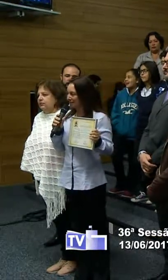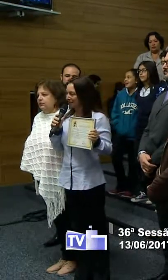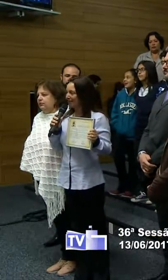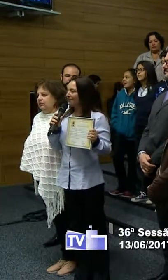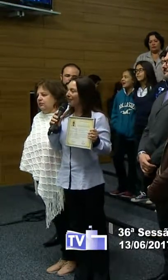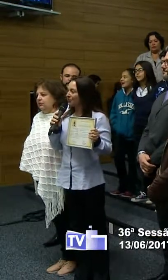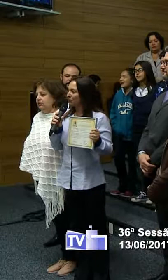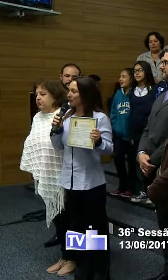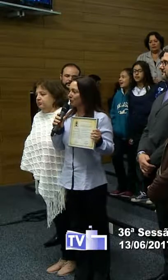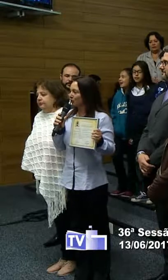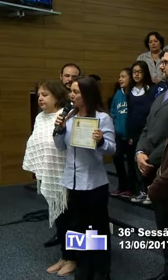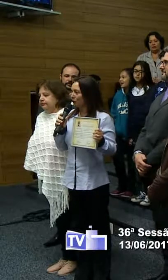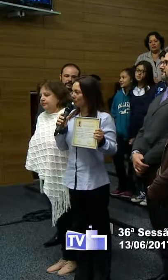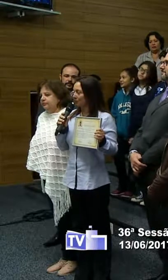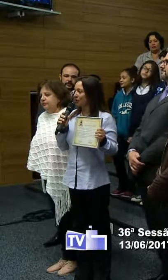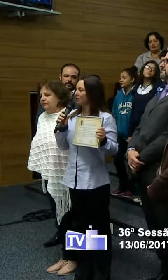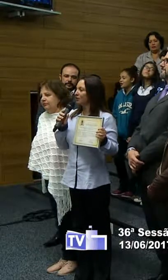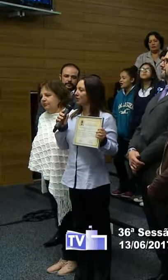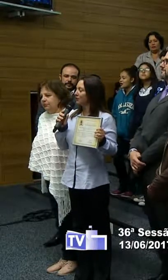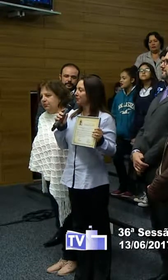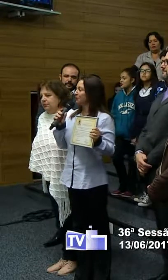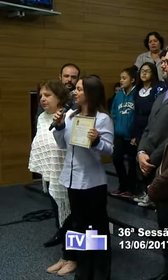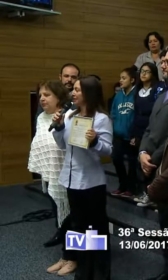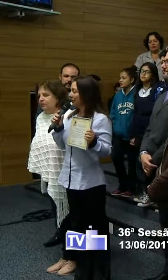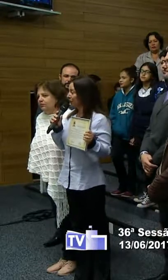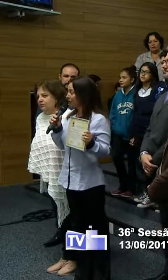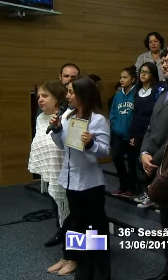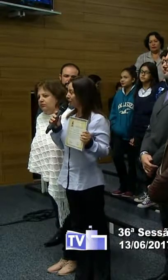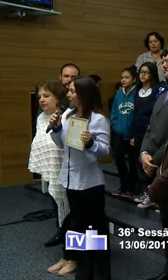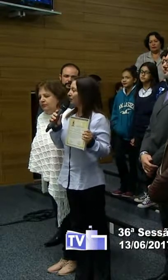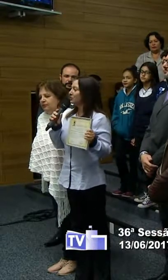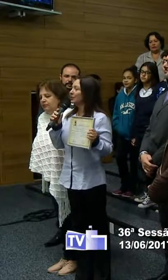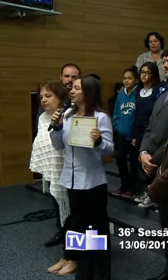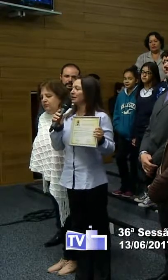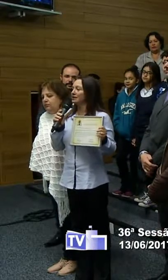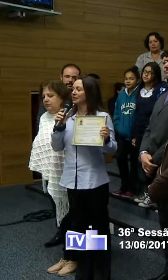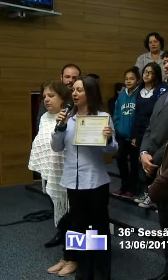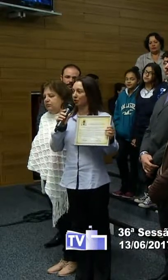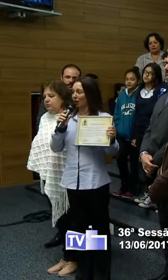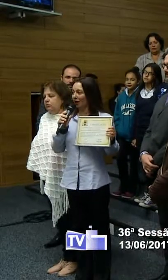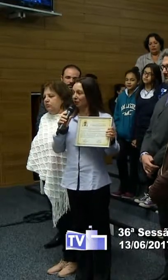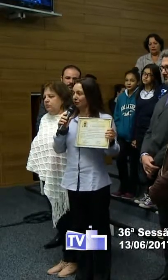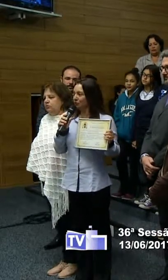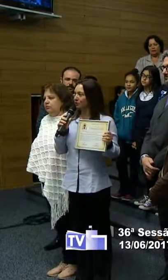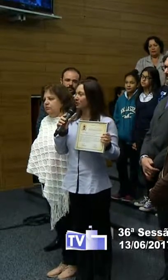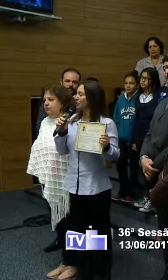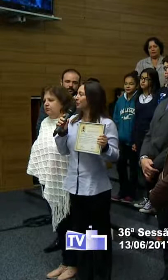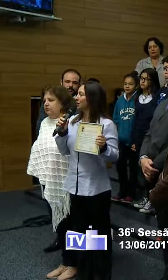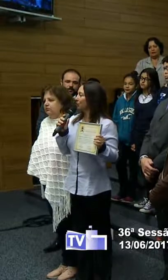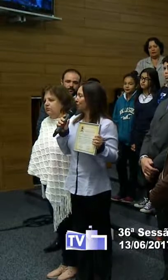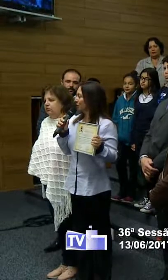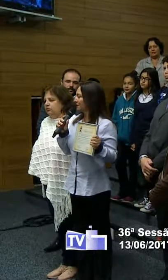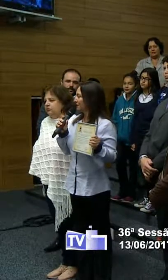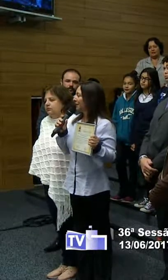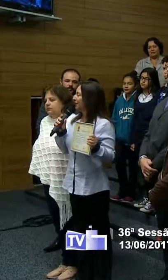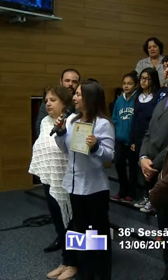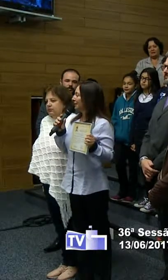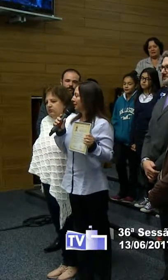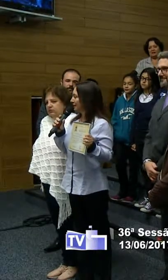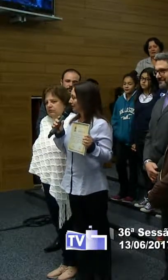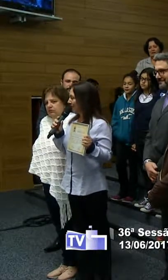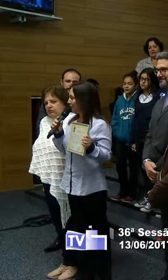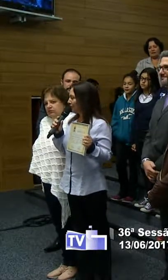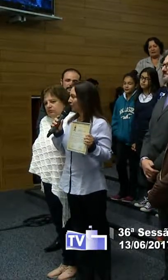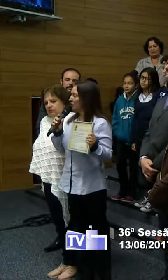índice. Desde 2012 ficamos em quinto, 2013 em quarto, 2014